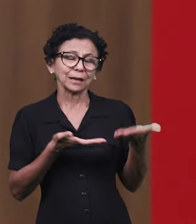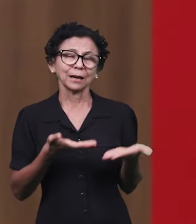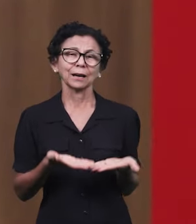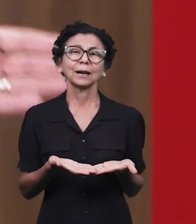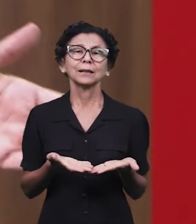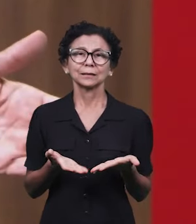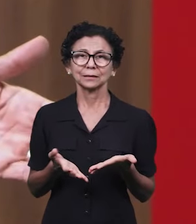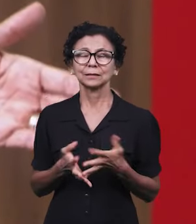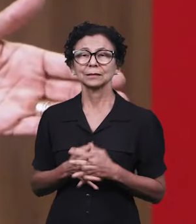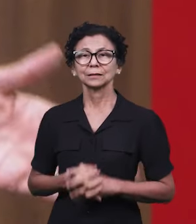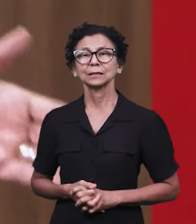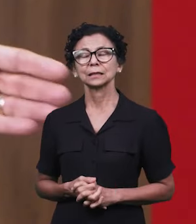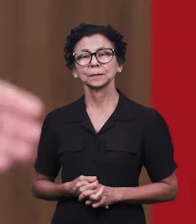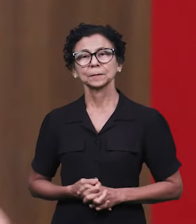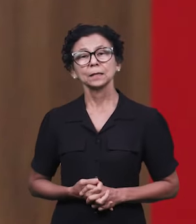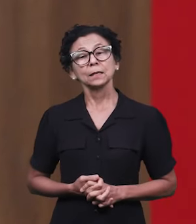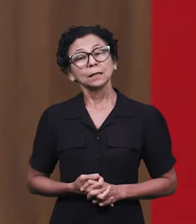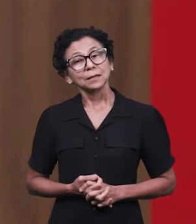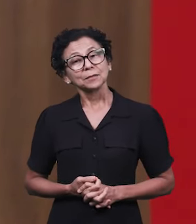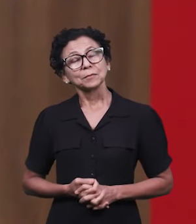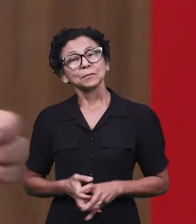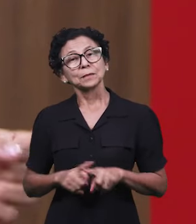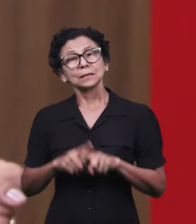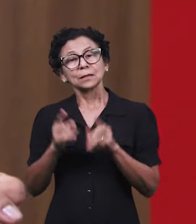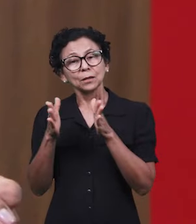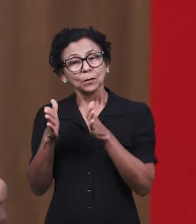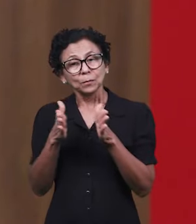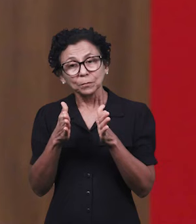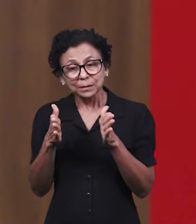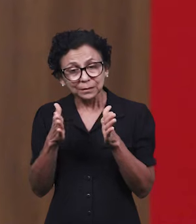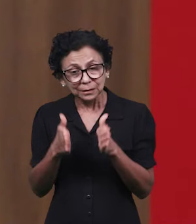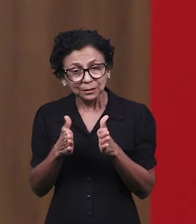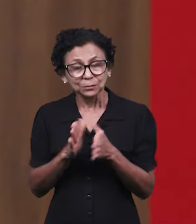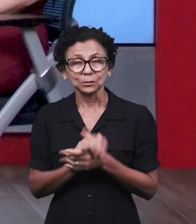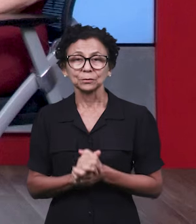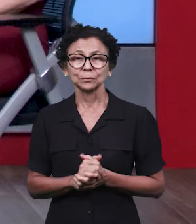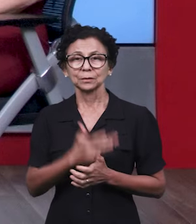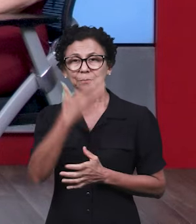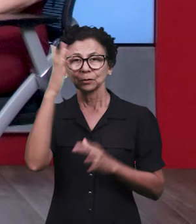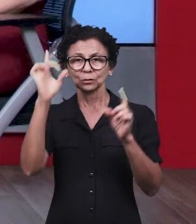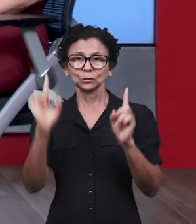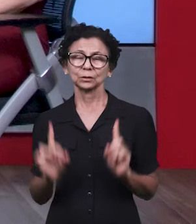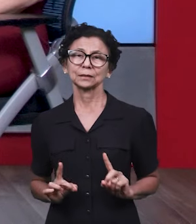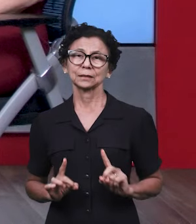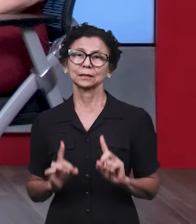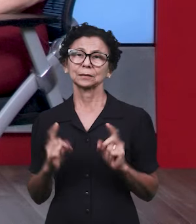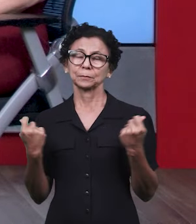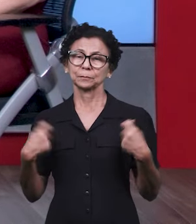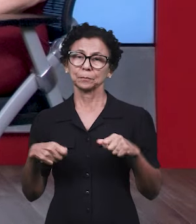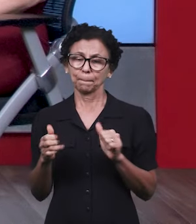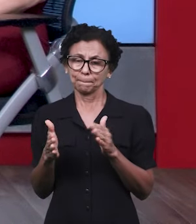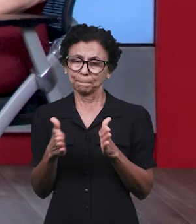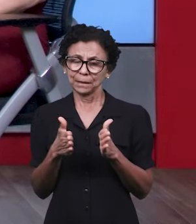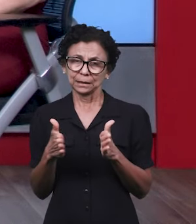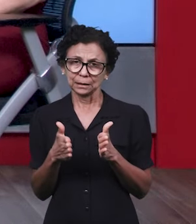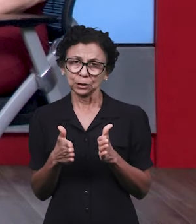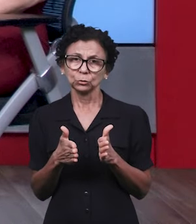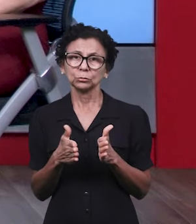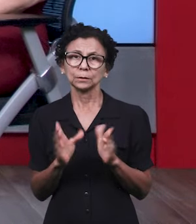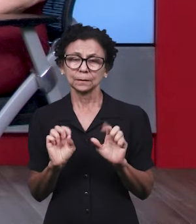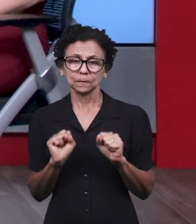Mas há um tempo, para a pessoa com deficiência, o diferencial, pastor João, é o tempo da conquista. Tá? Então o